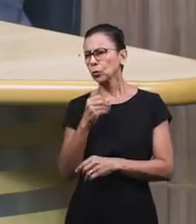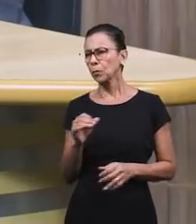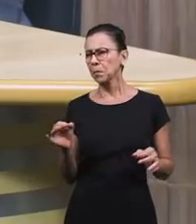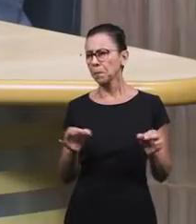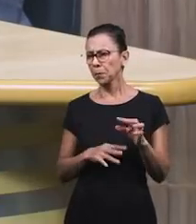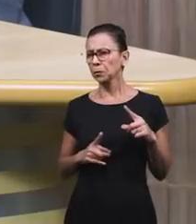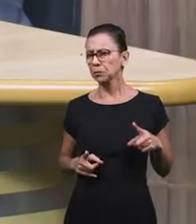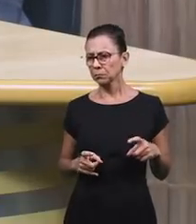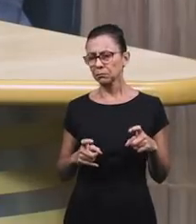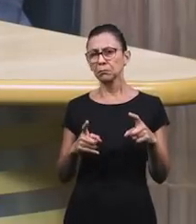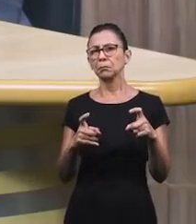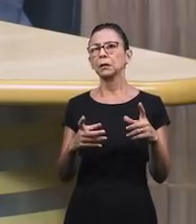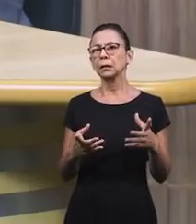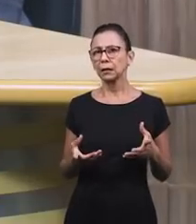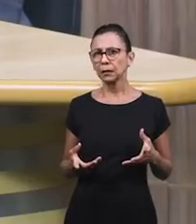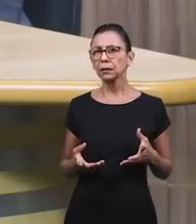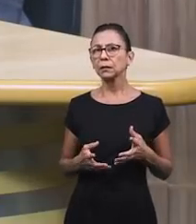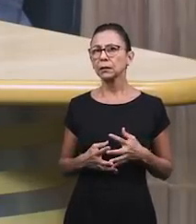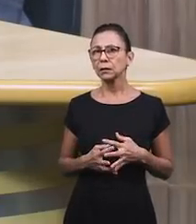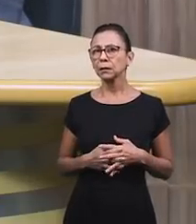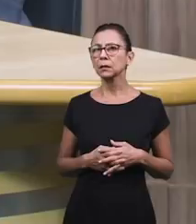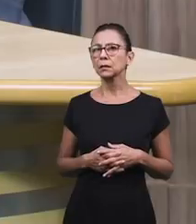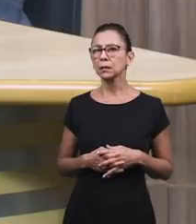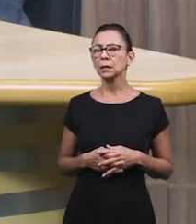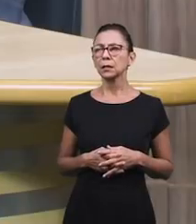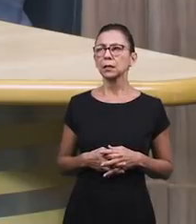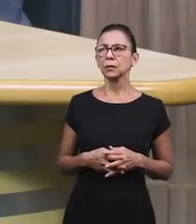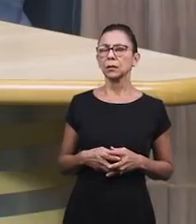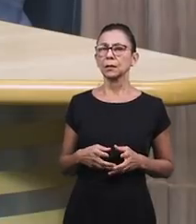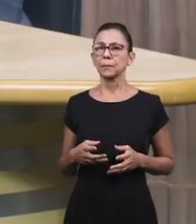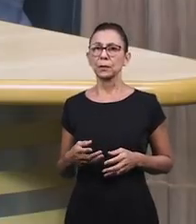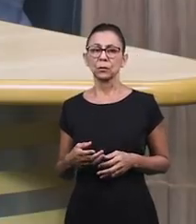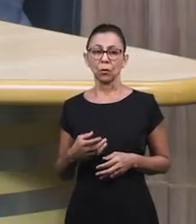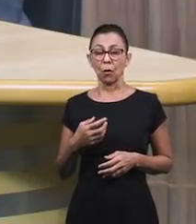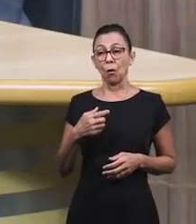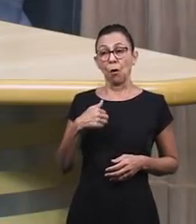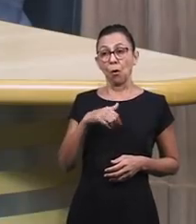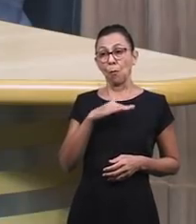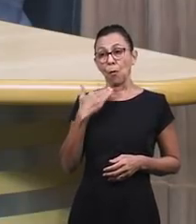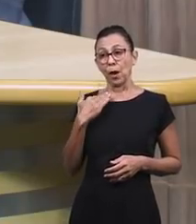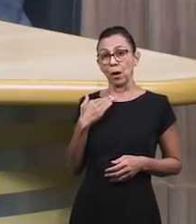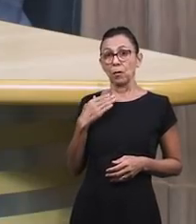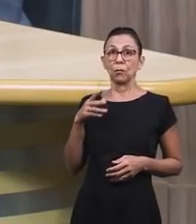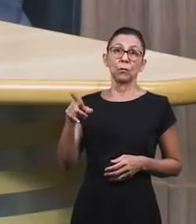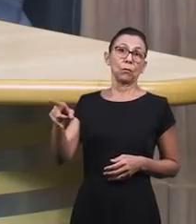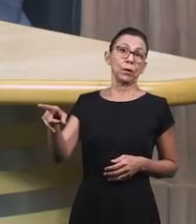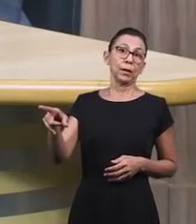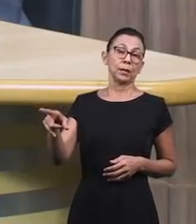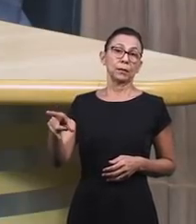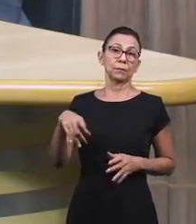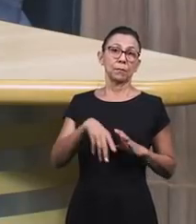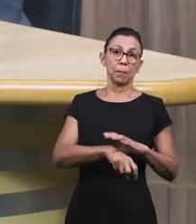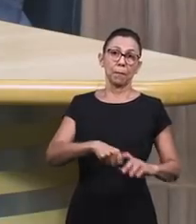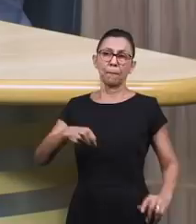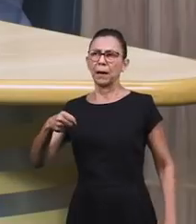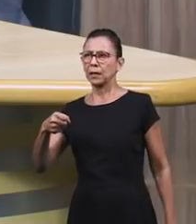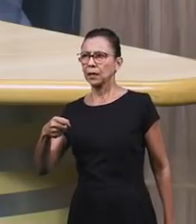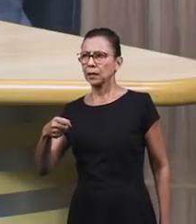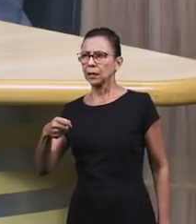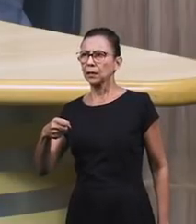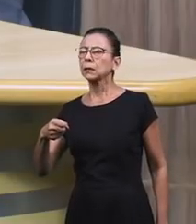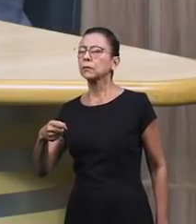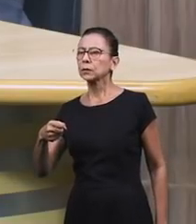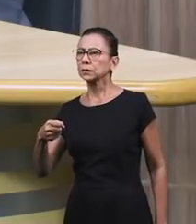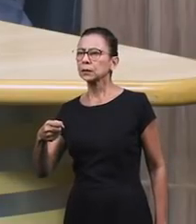também, pensa bem, agora ele pegou a mão na espada, assim, agora é eu ou ele, né? Quer dizer, um de nós aqui vamos. Aí ele disse, peraí, mas você está de que